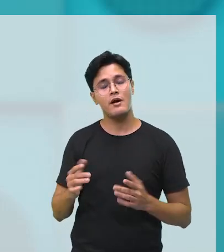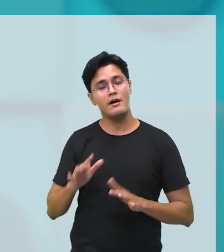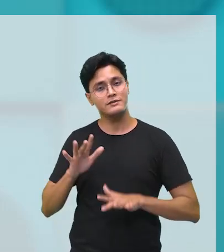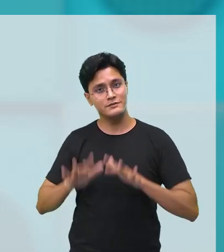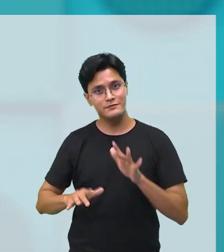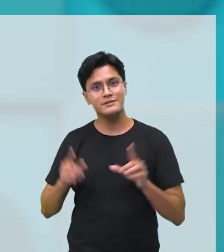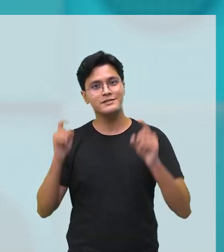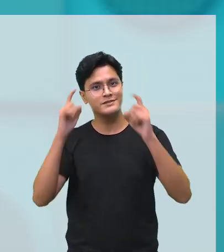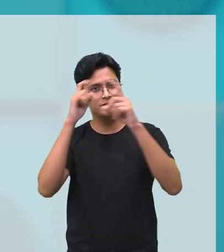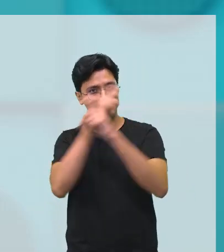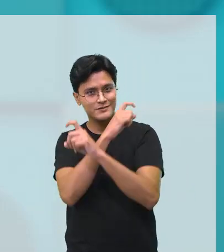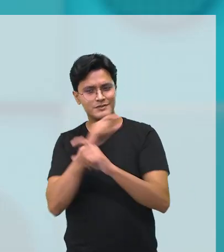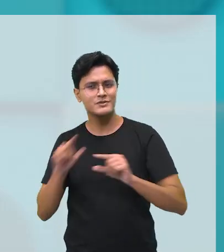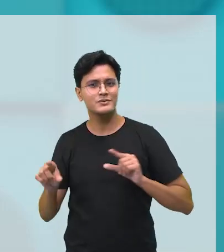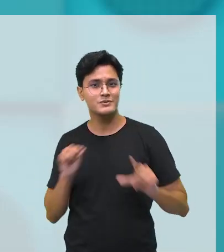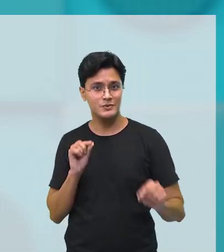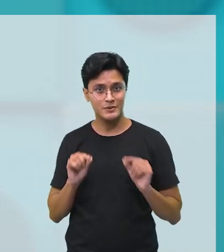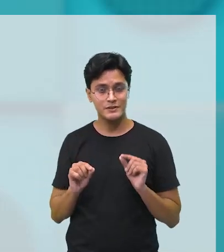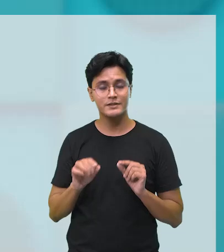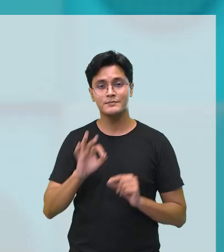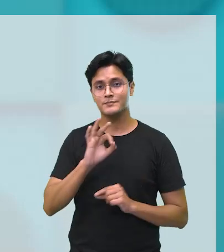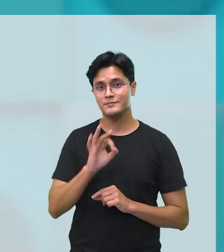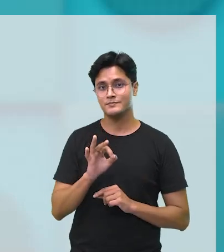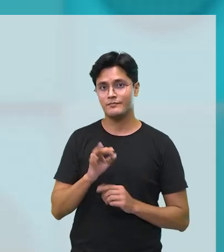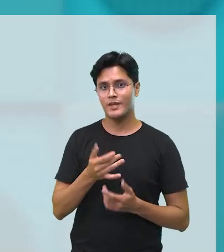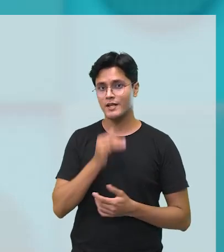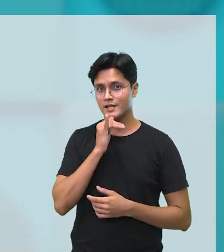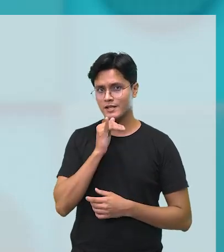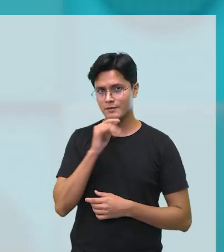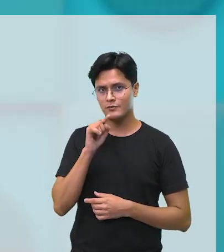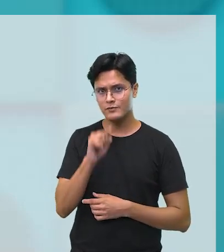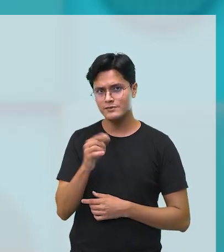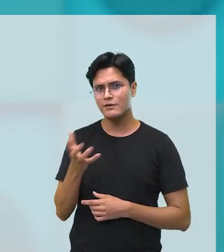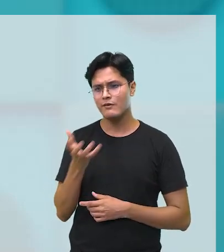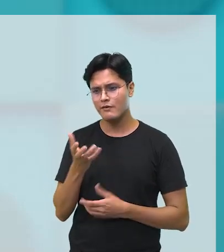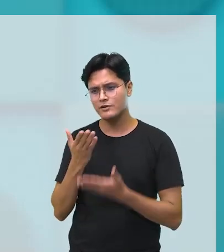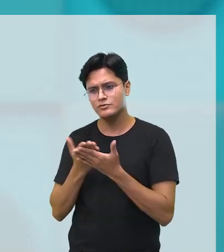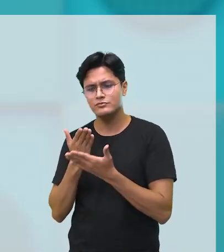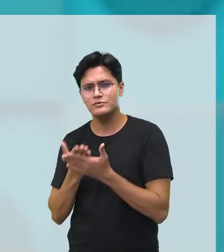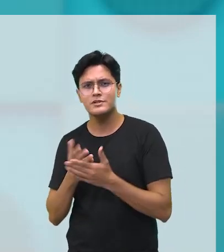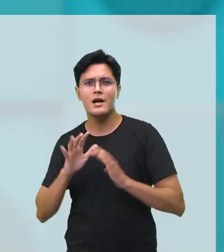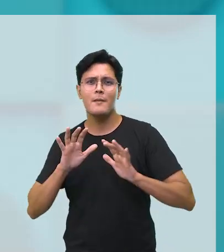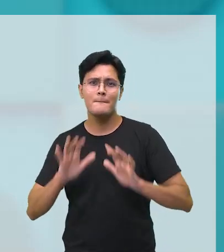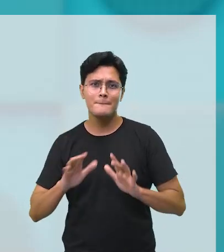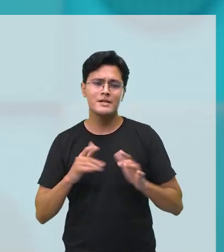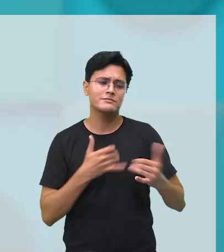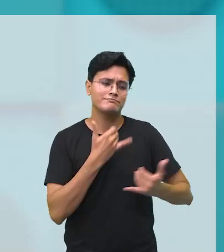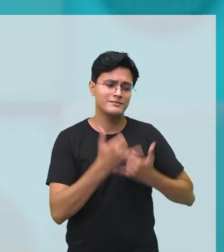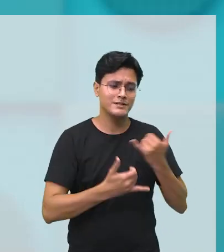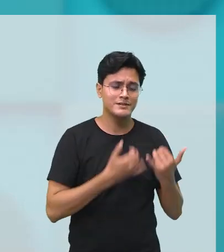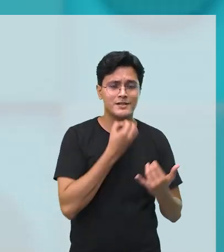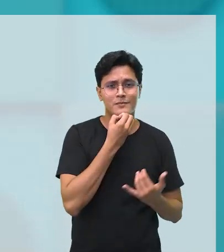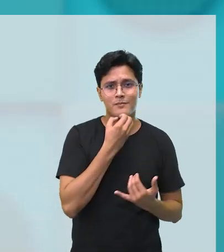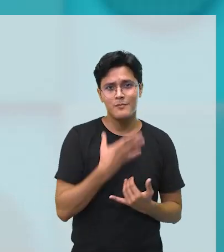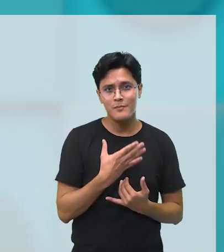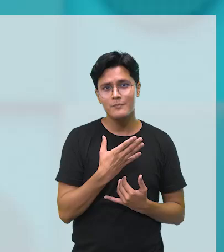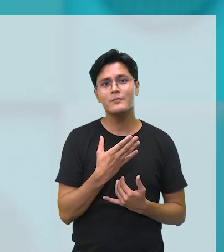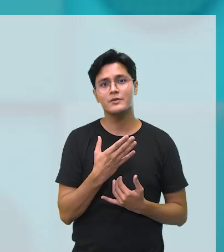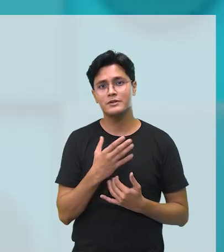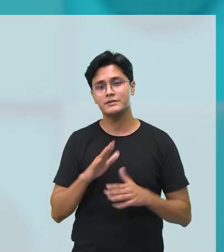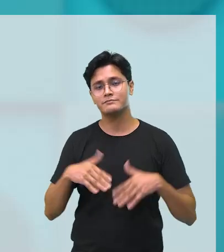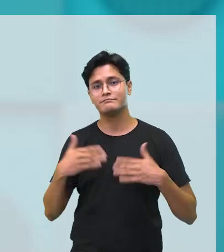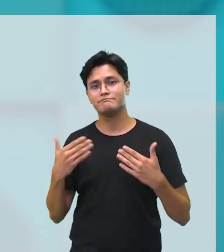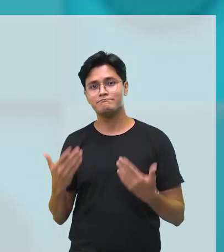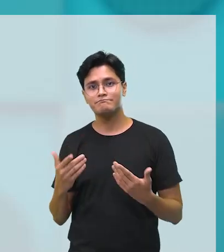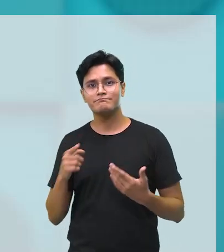você quer estudar, mas a brincadeira tá tão boa. E aí você fica, ai meu Deus, eu brinco um pouquinho ou estudo? Eu estudo agora um pouquinho, depois eu vou brincar. E quando